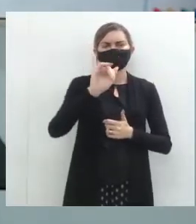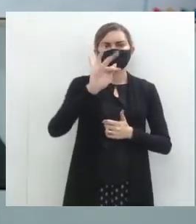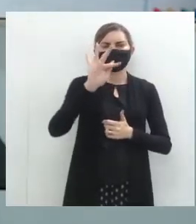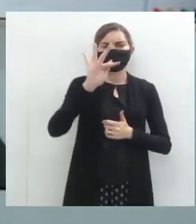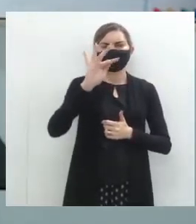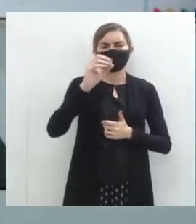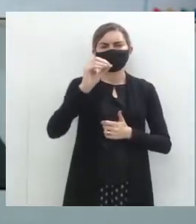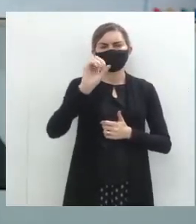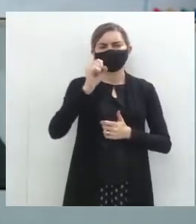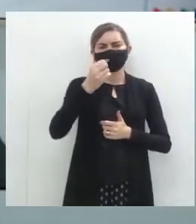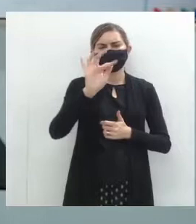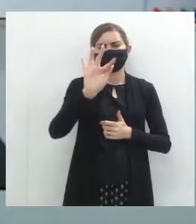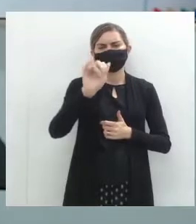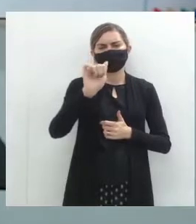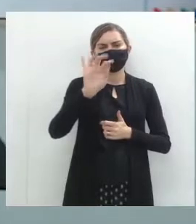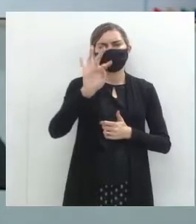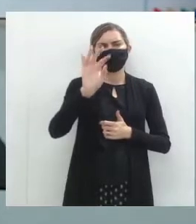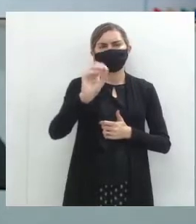Trifosfato